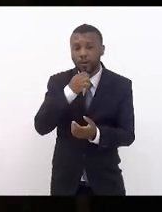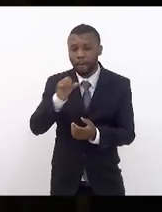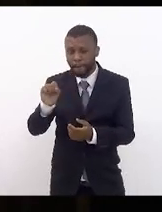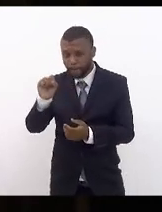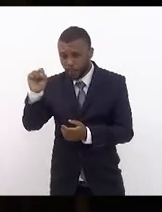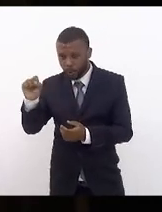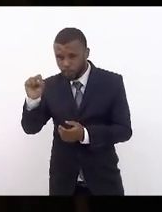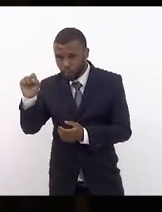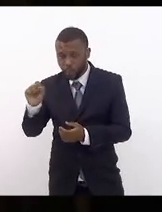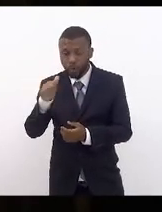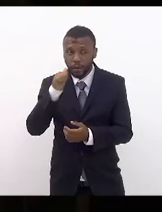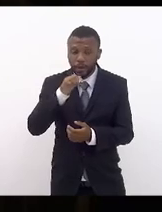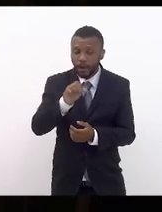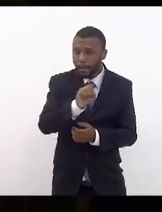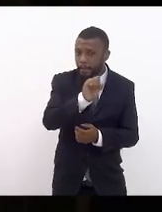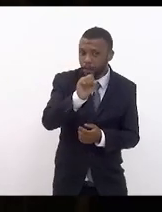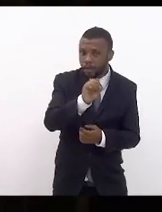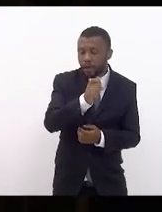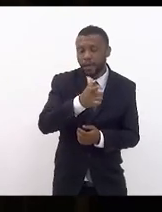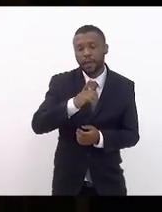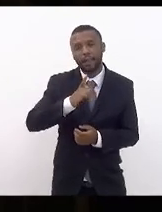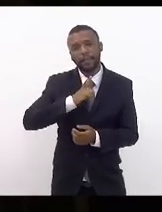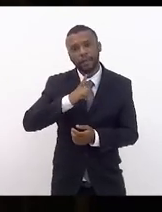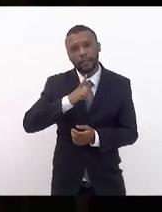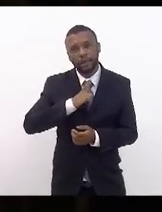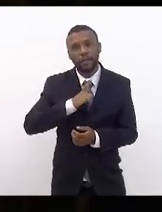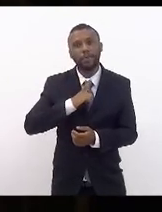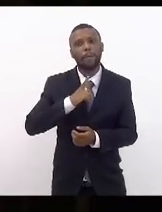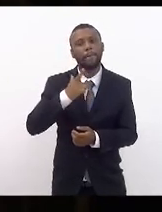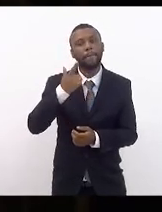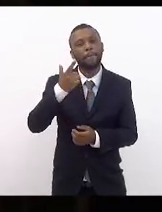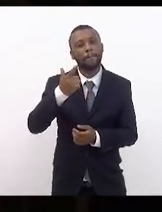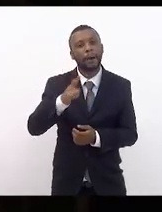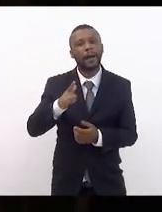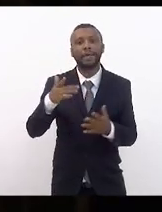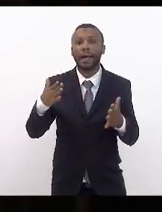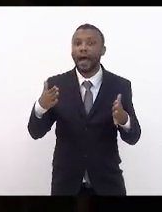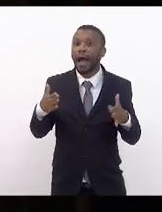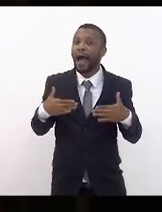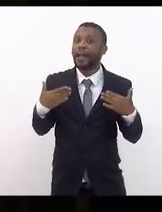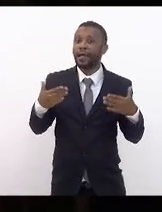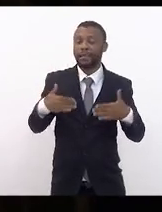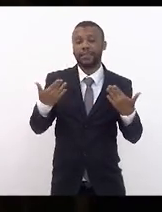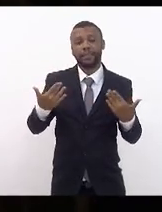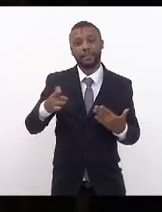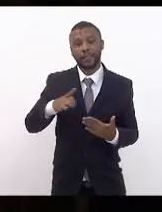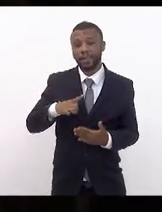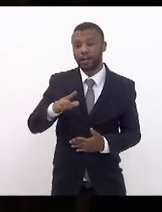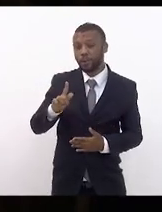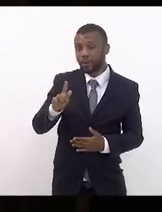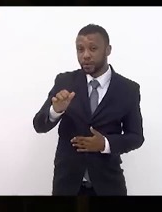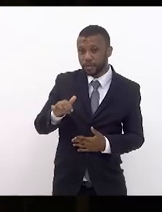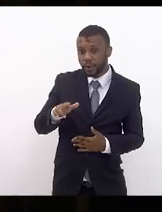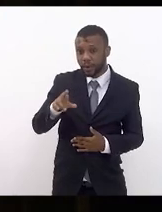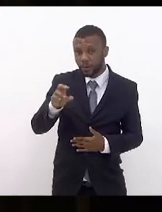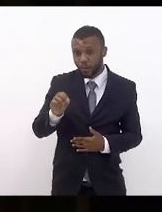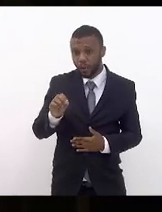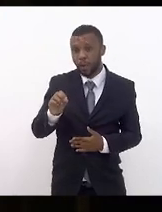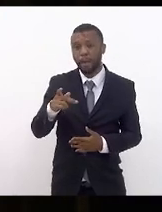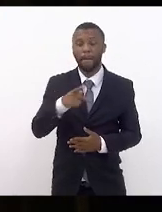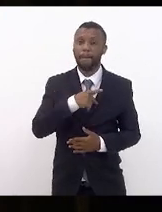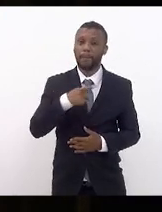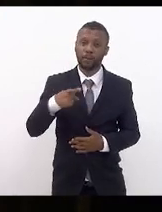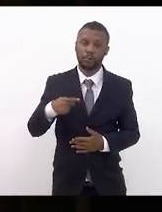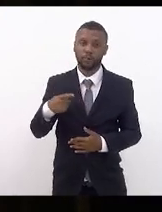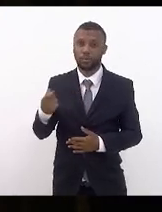sogra teriam muito mais alegria de ter um genro pastor do